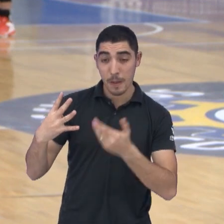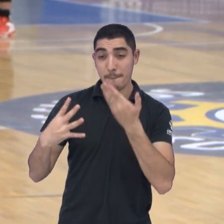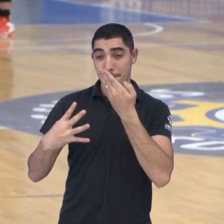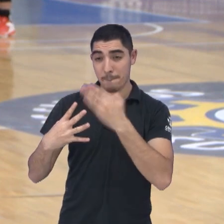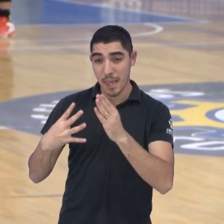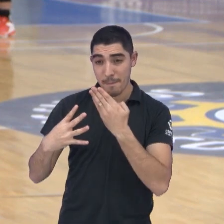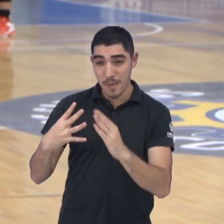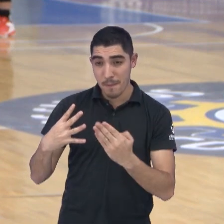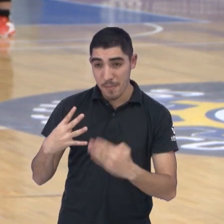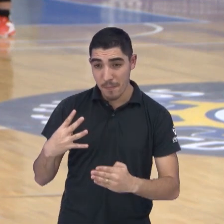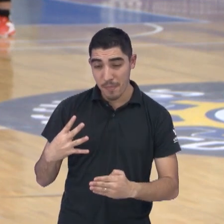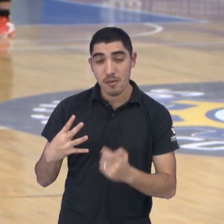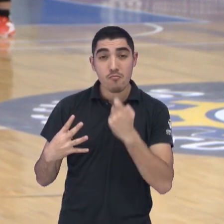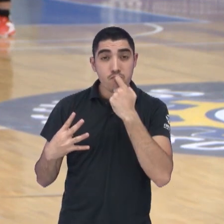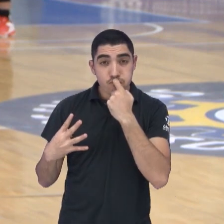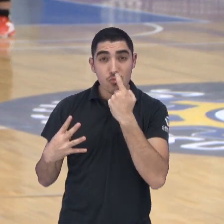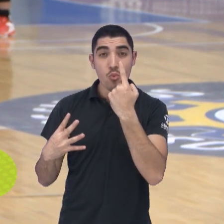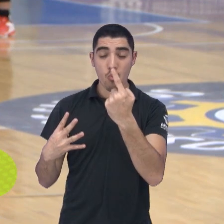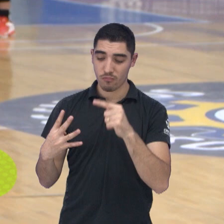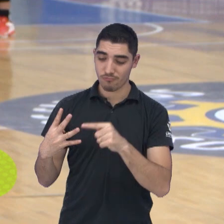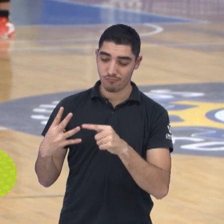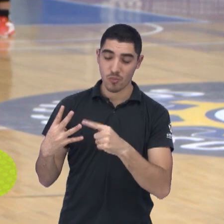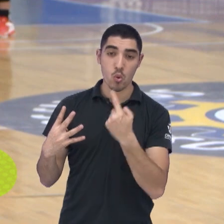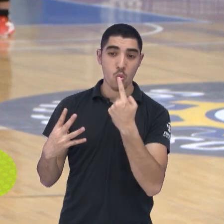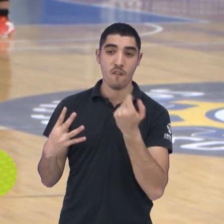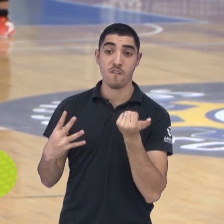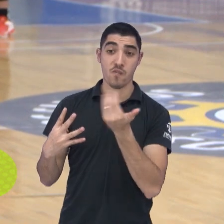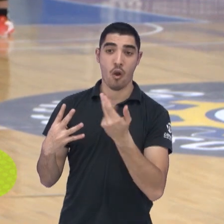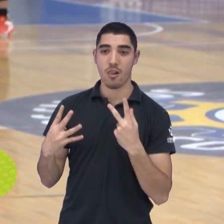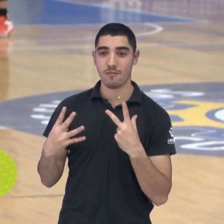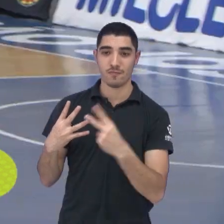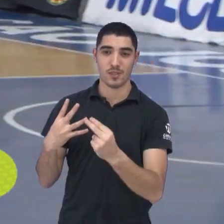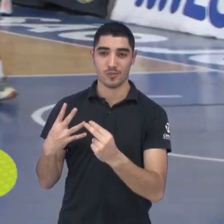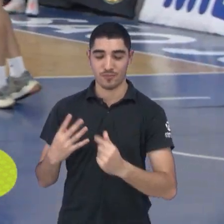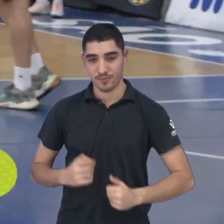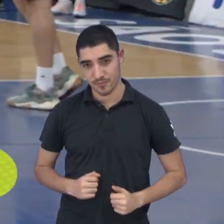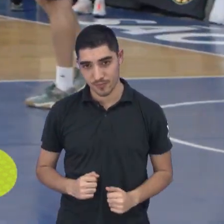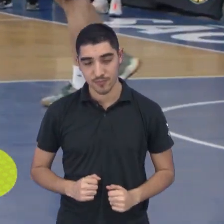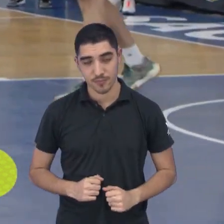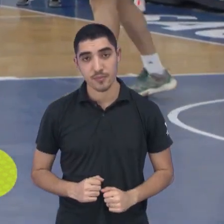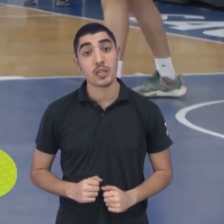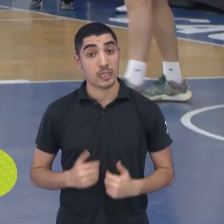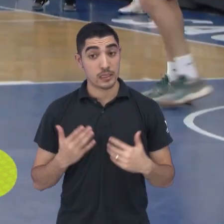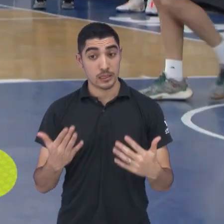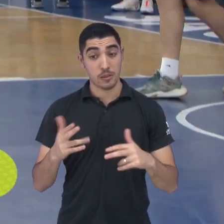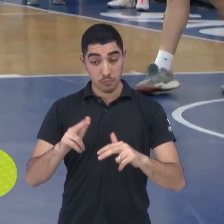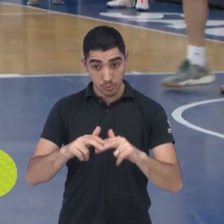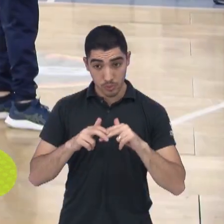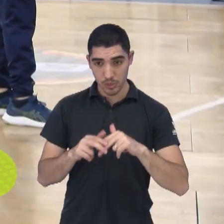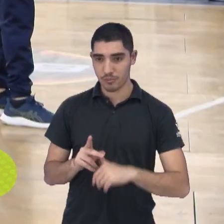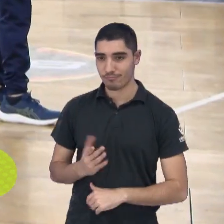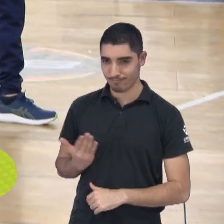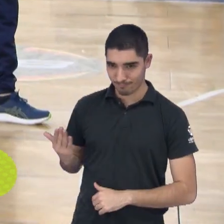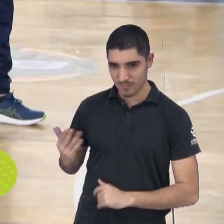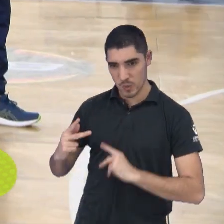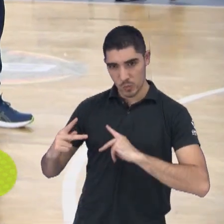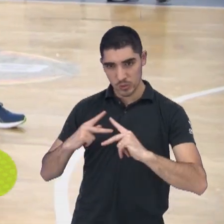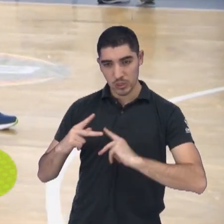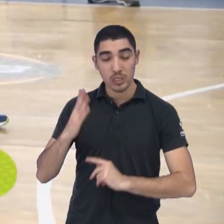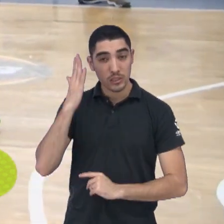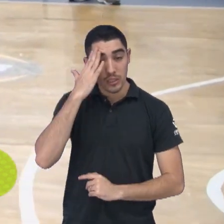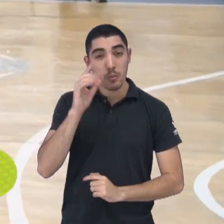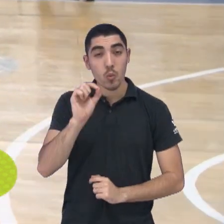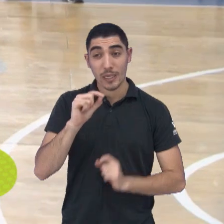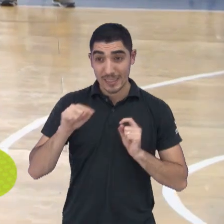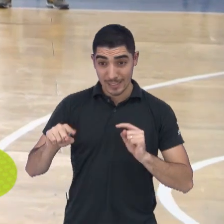e somente 1 vitória conquistada em 5 partidas disputadas. Por isso, o elenco destaca que o desafio